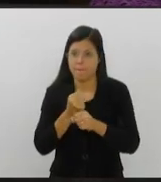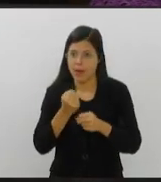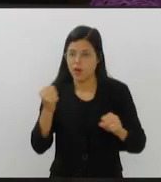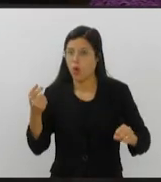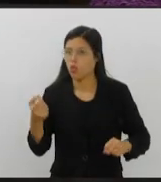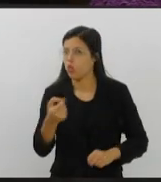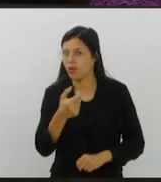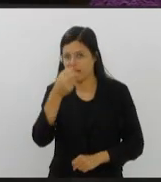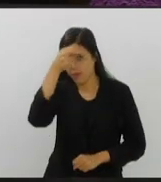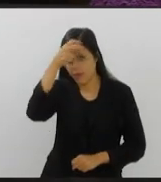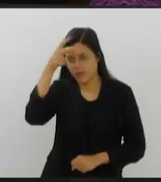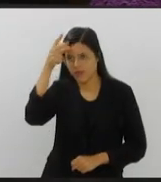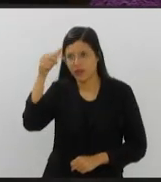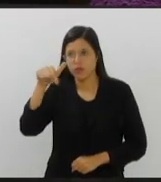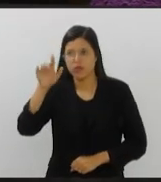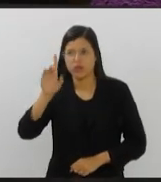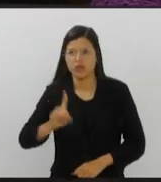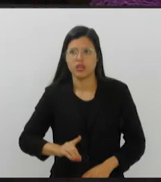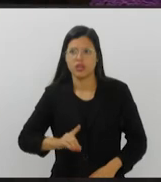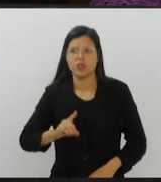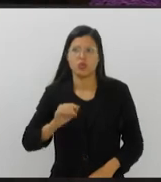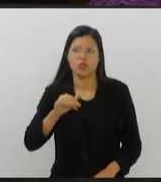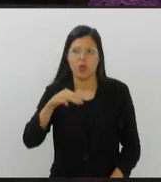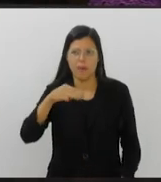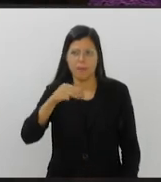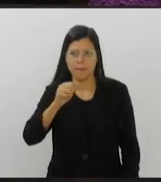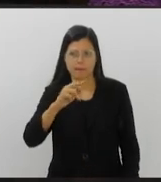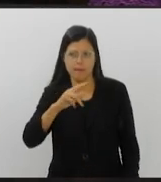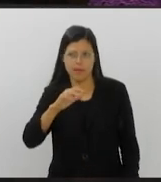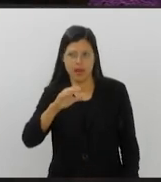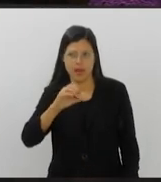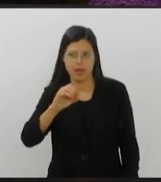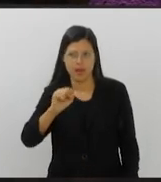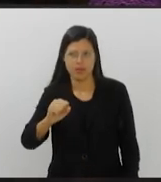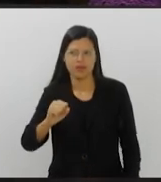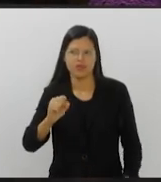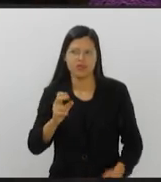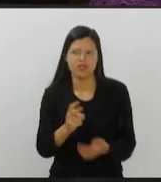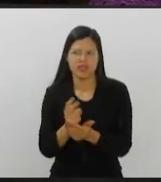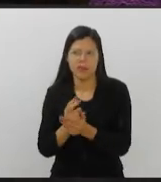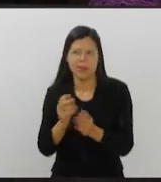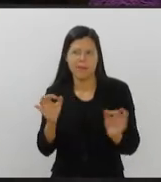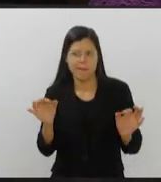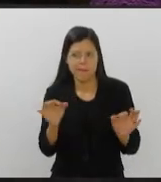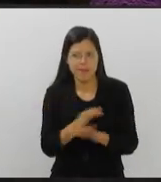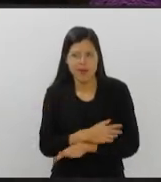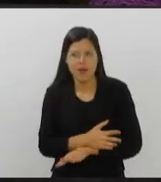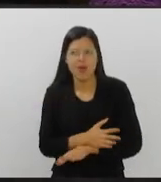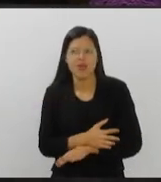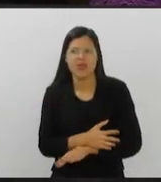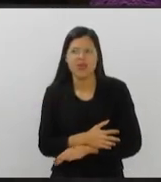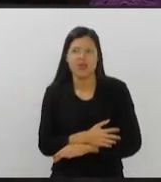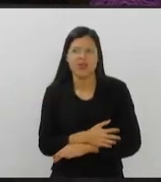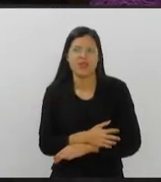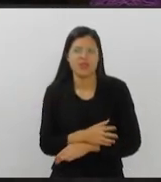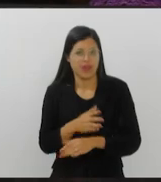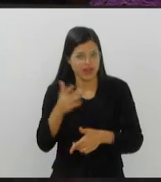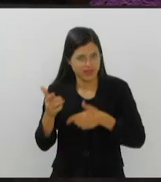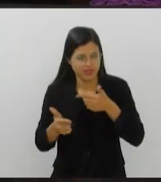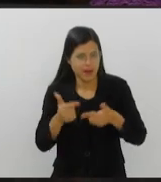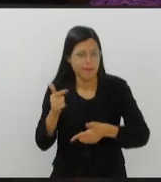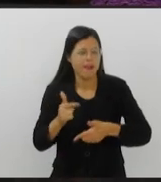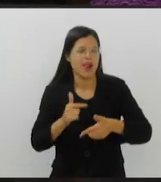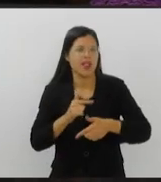nosso diretor-geral, Marcos Brito, está sempre pronto, olha, dedicou, parou, porque ele fica até tarde da noite